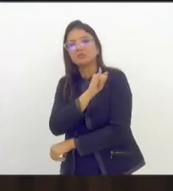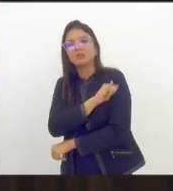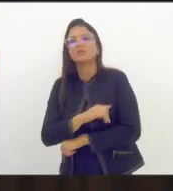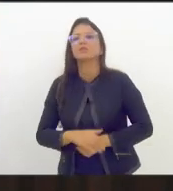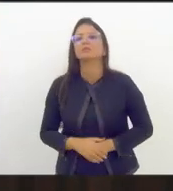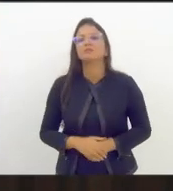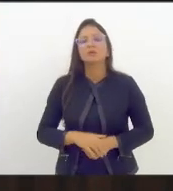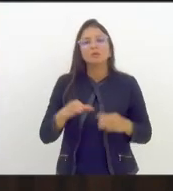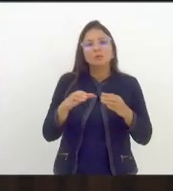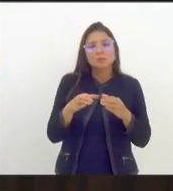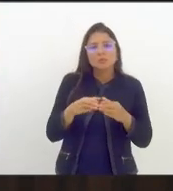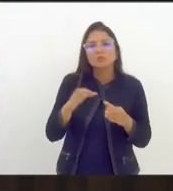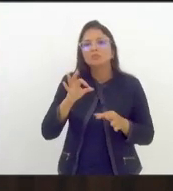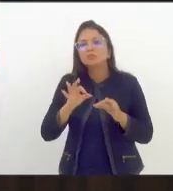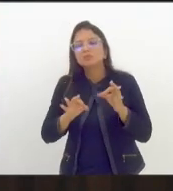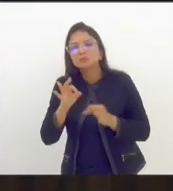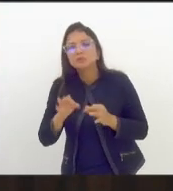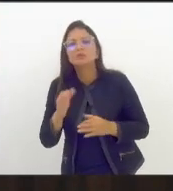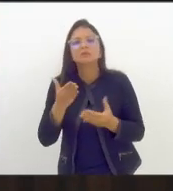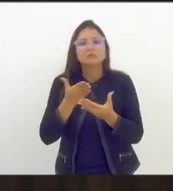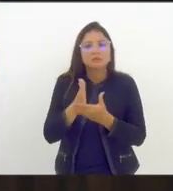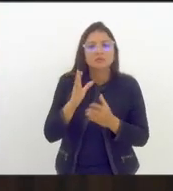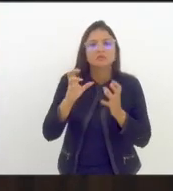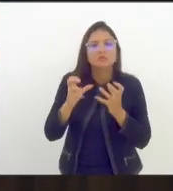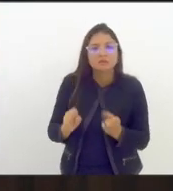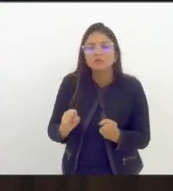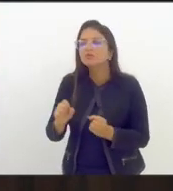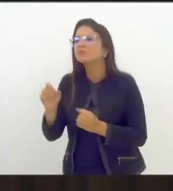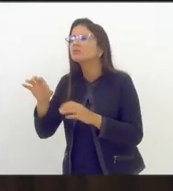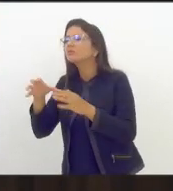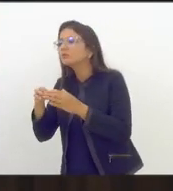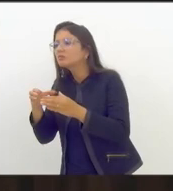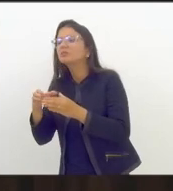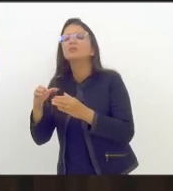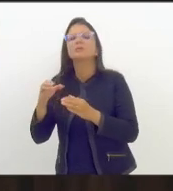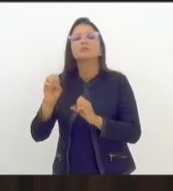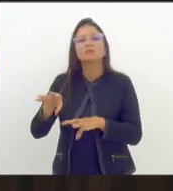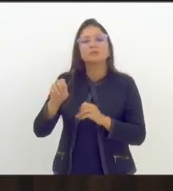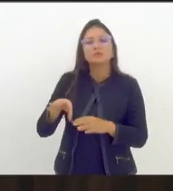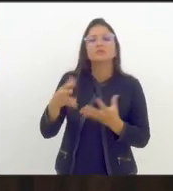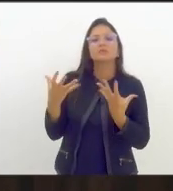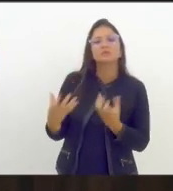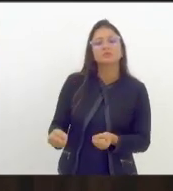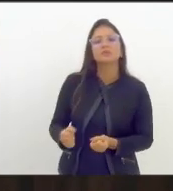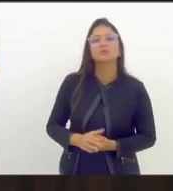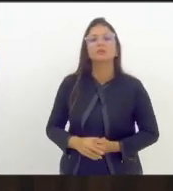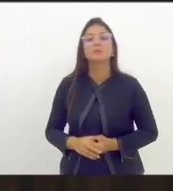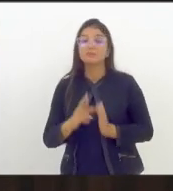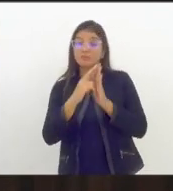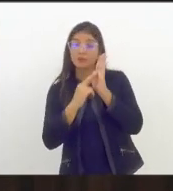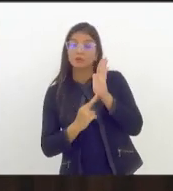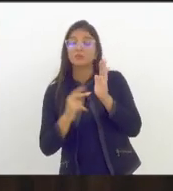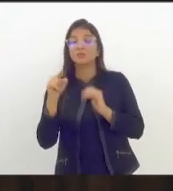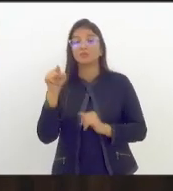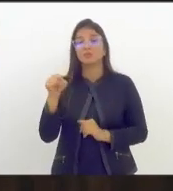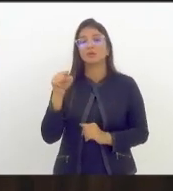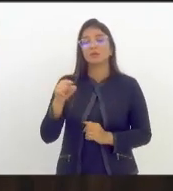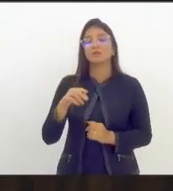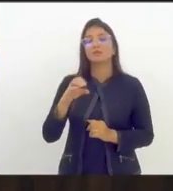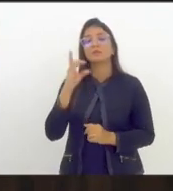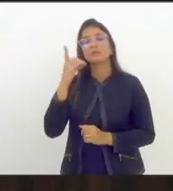juridicidade. De saúde favorável, de educação favorável. Relatores, deputados Rosenberg, Marta Rocha e Flávio